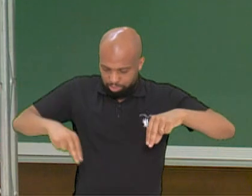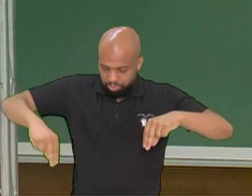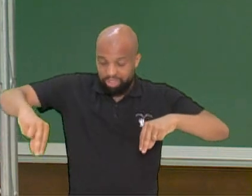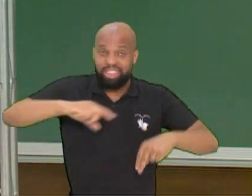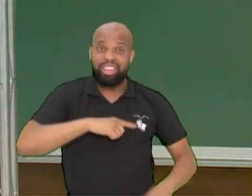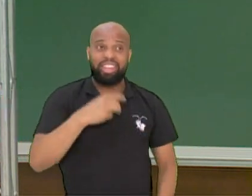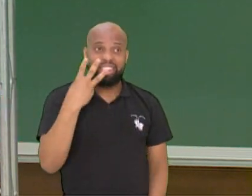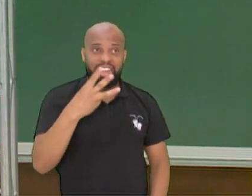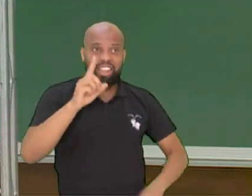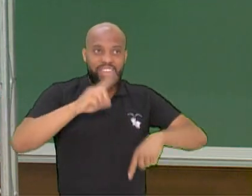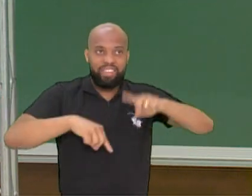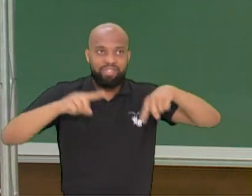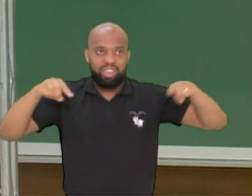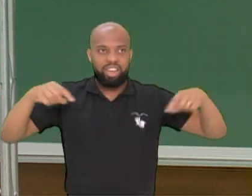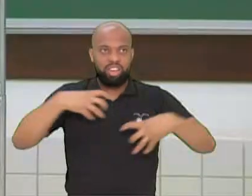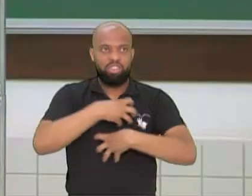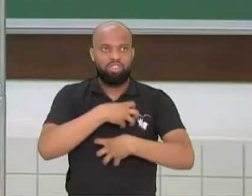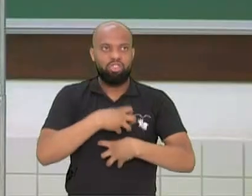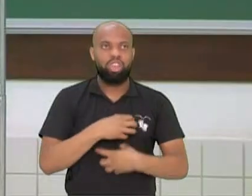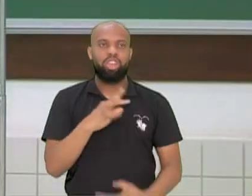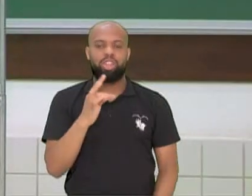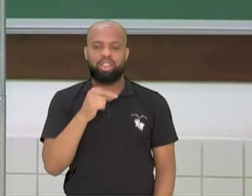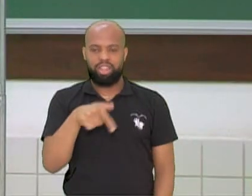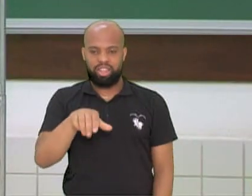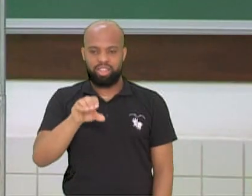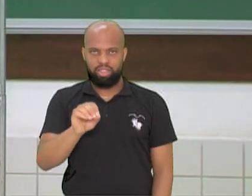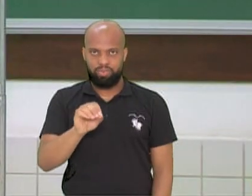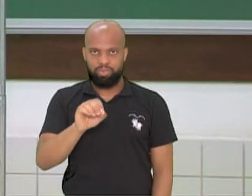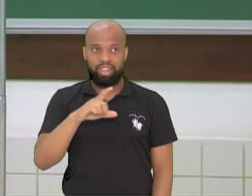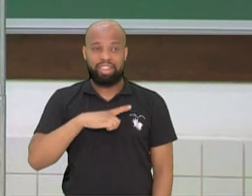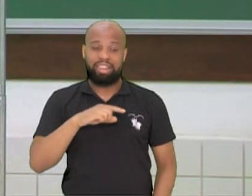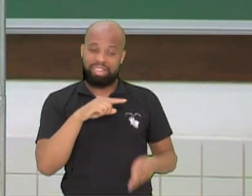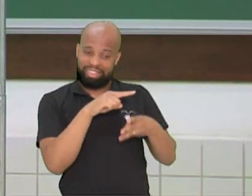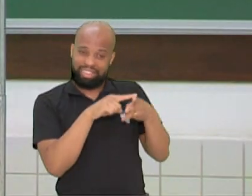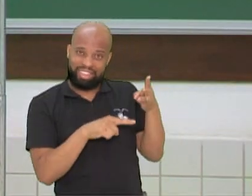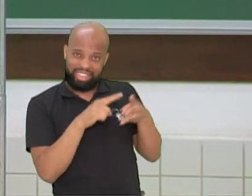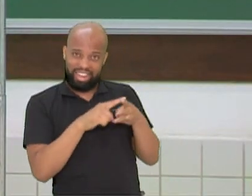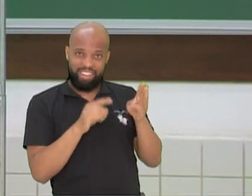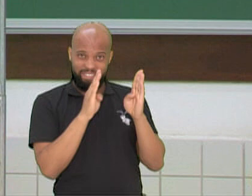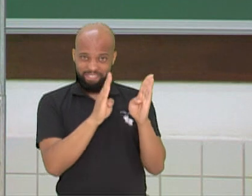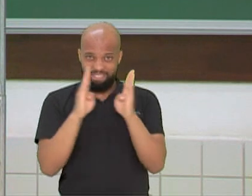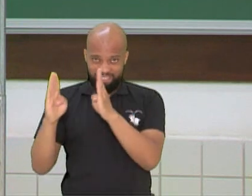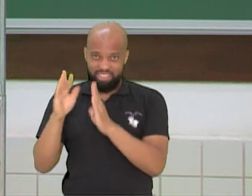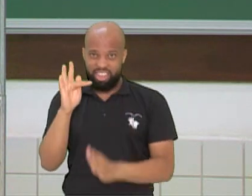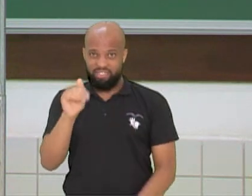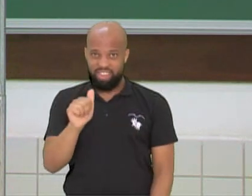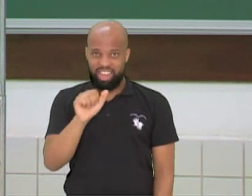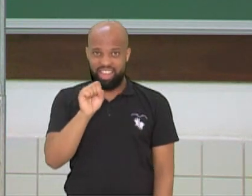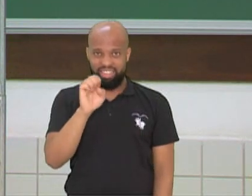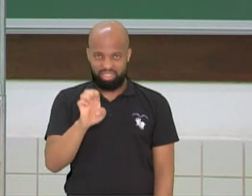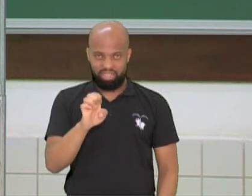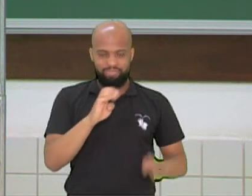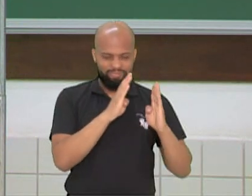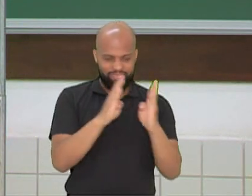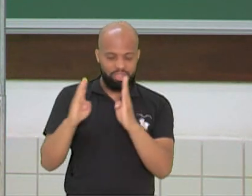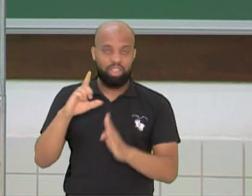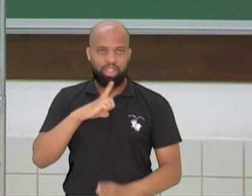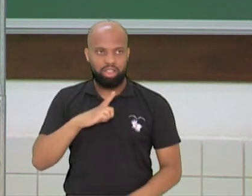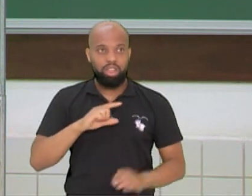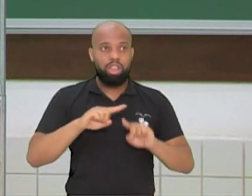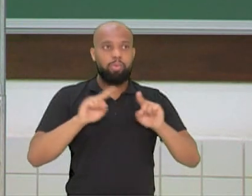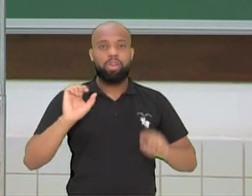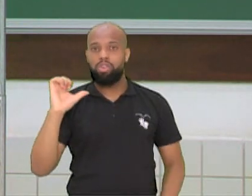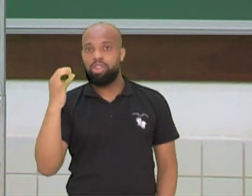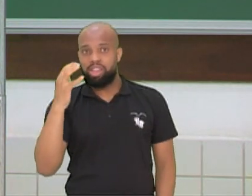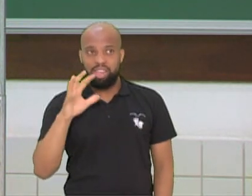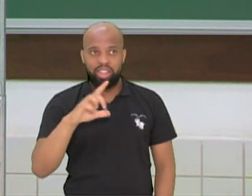tensões variáveis aqui, é o caso do gerador trifásico, ok? Beleza? Só que para acontecer isso